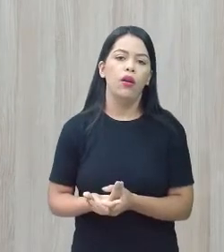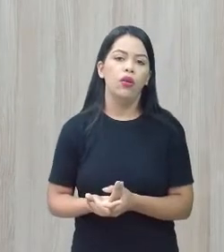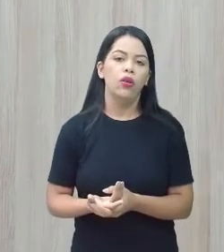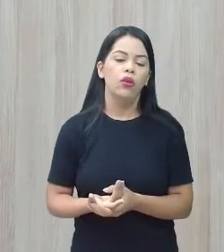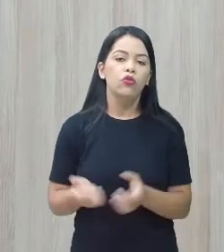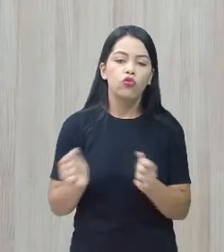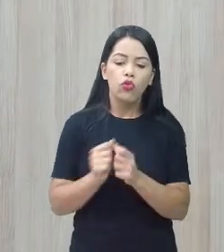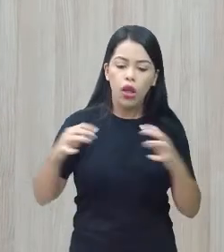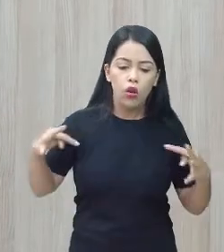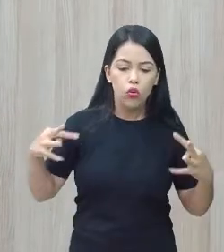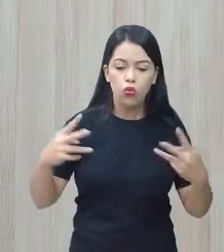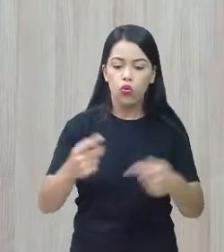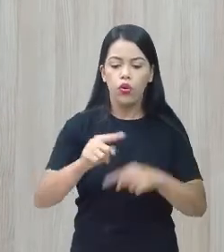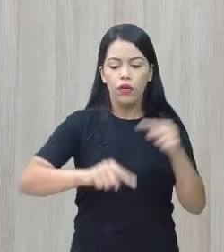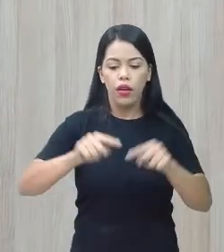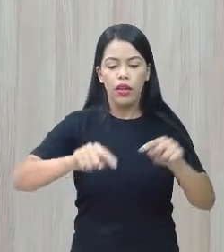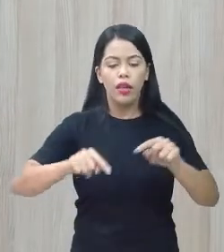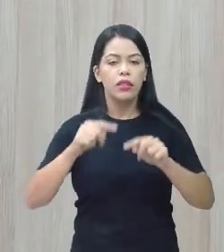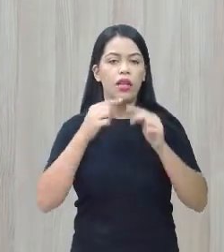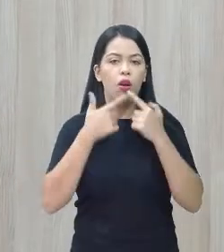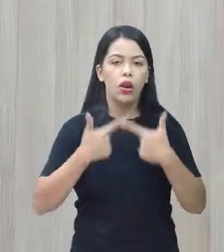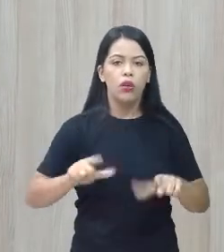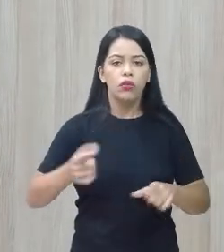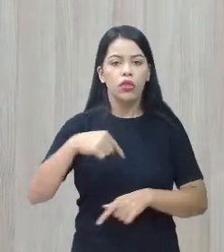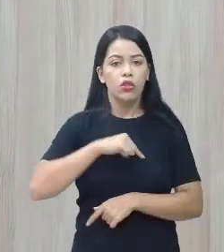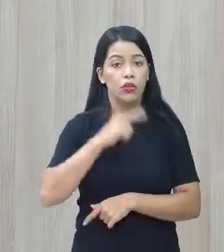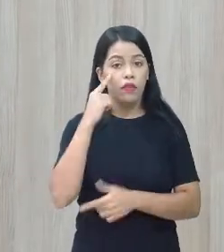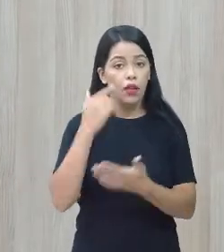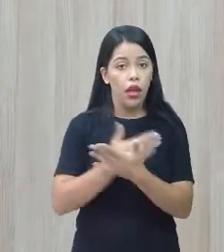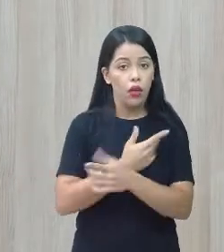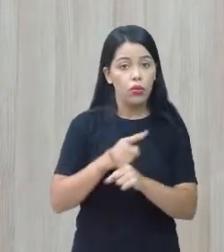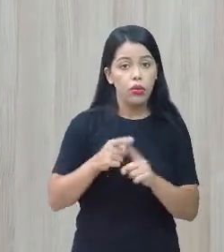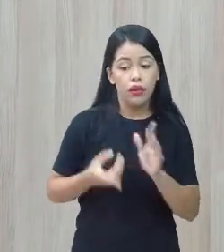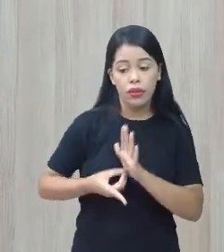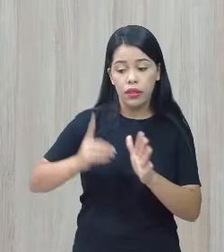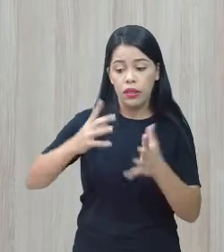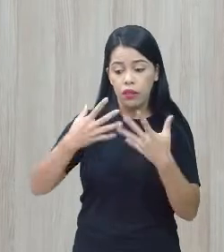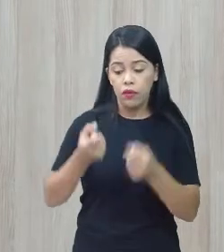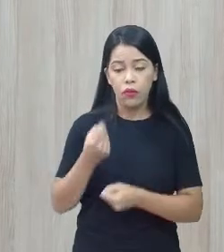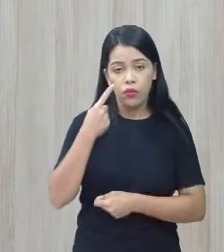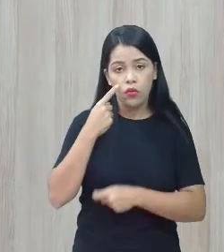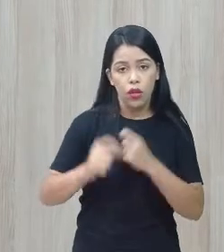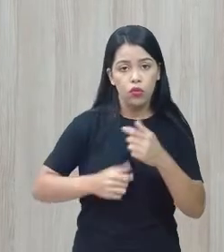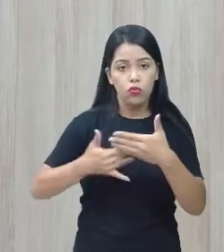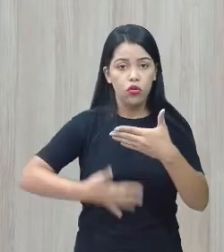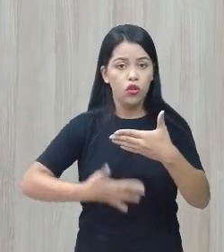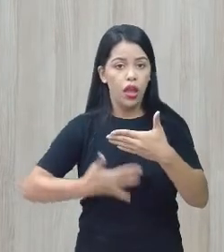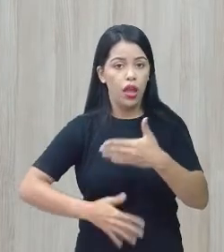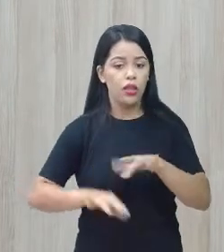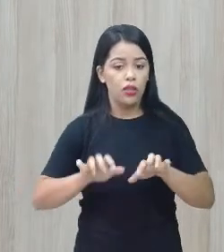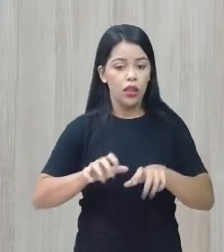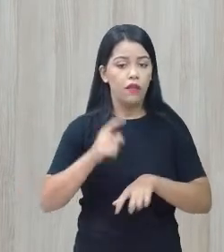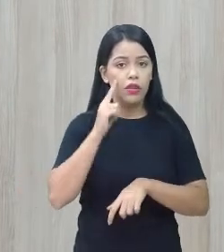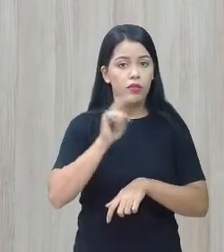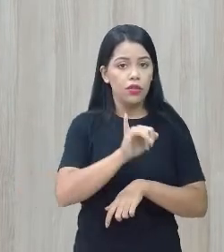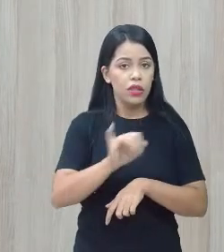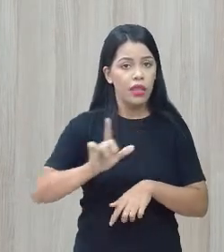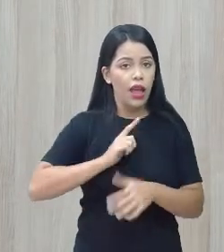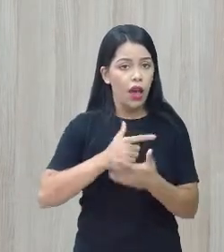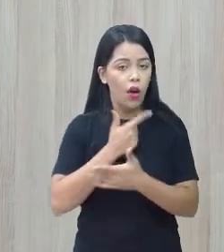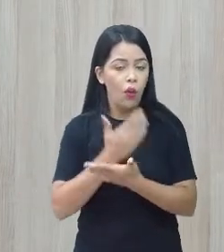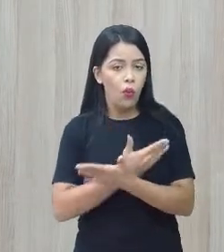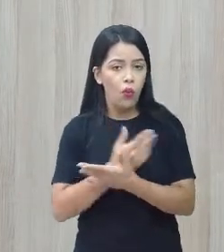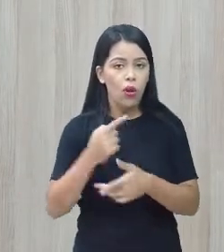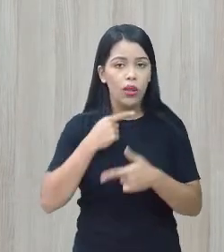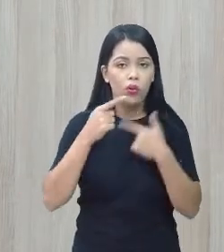variações linguísticas, a gente vai ver algumas, mas antes, vamos passar no chat. Será que vocês têm alguma dúvida, algum comentário?